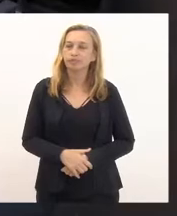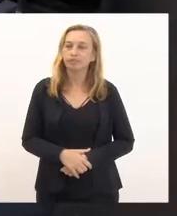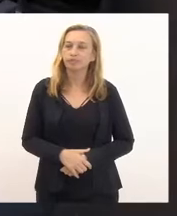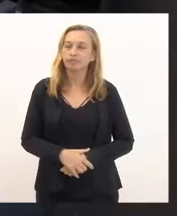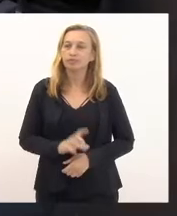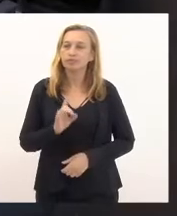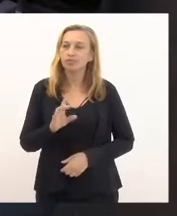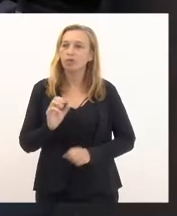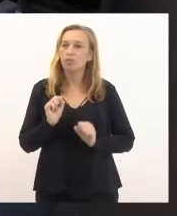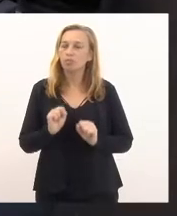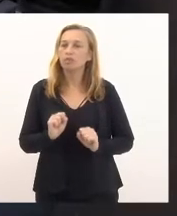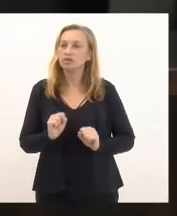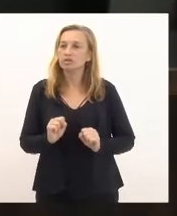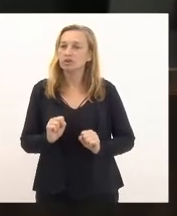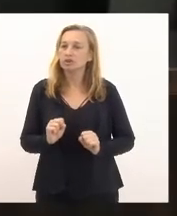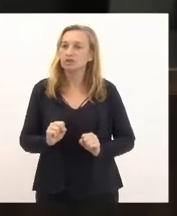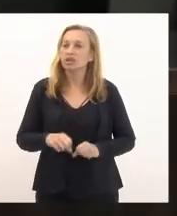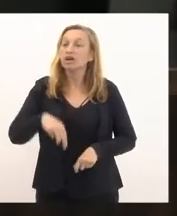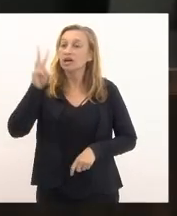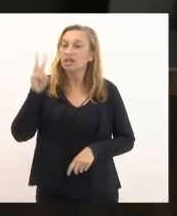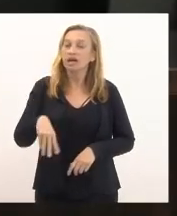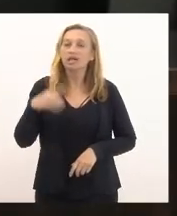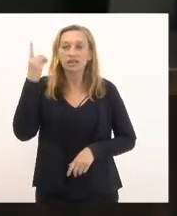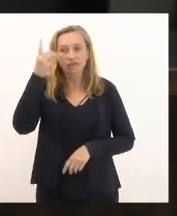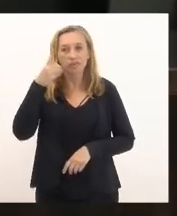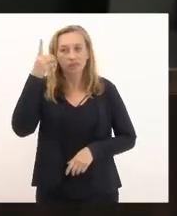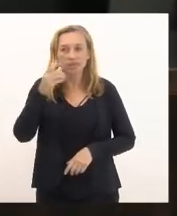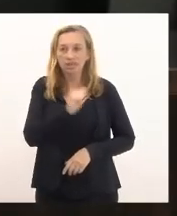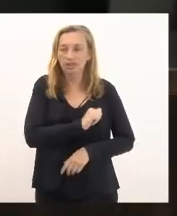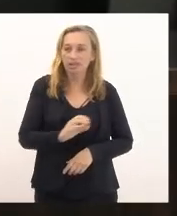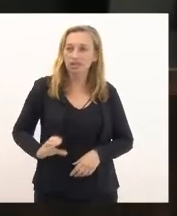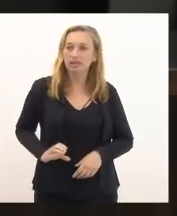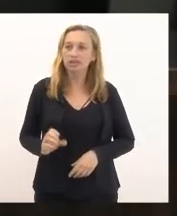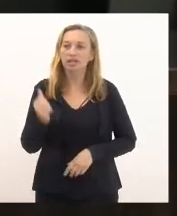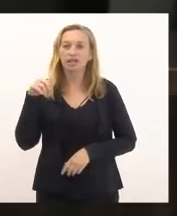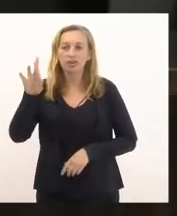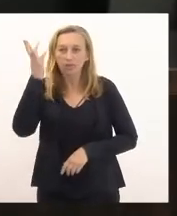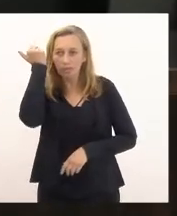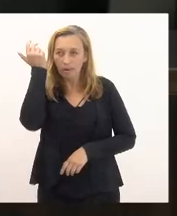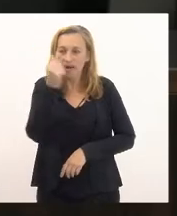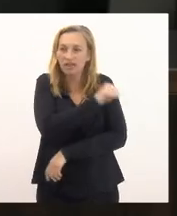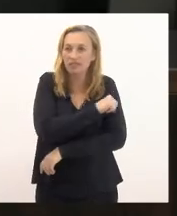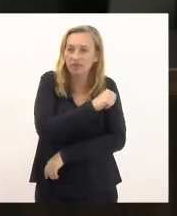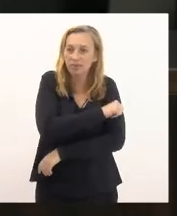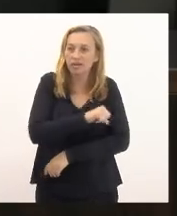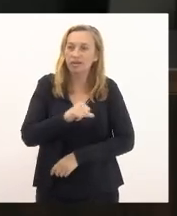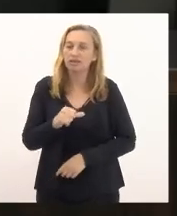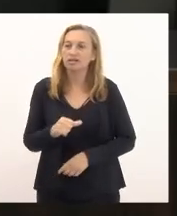Só pode ser quem era deputado, tá? André Ciliano, Eliomar, enfermeira, Valdec.